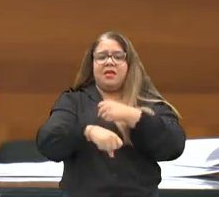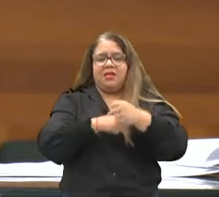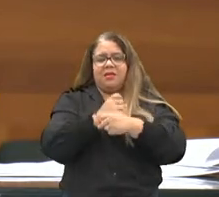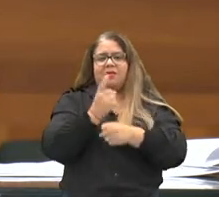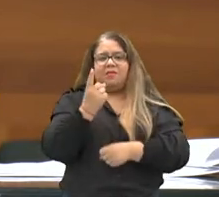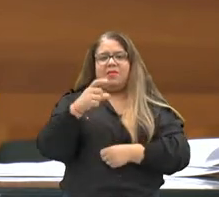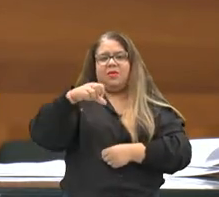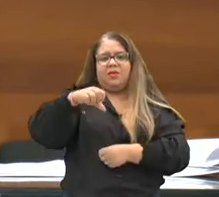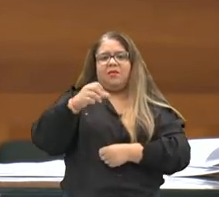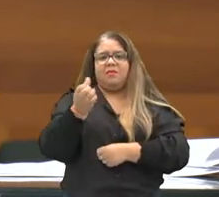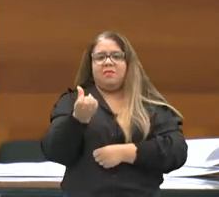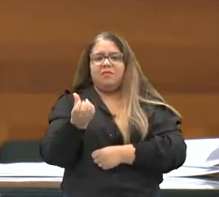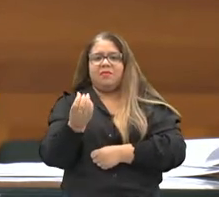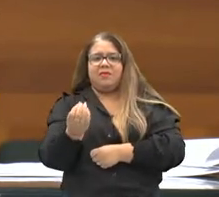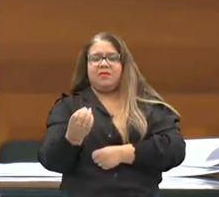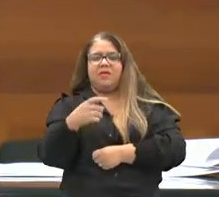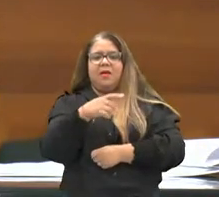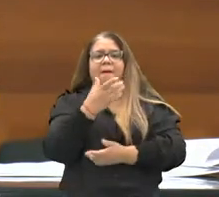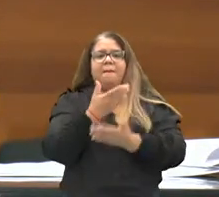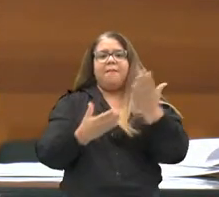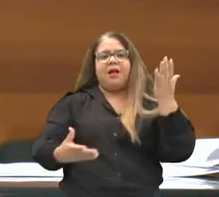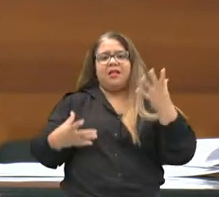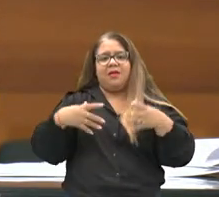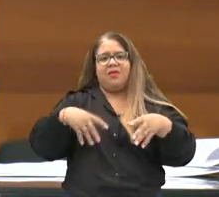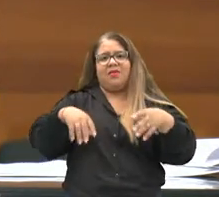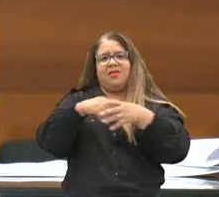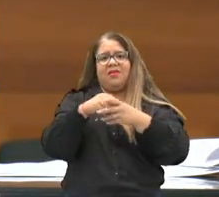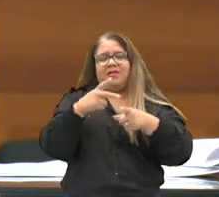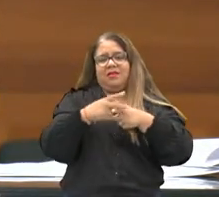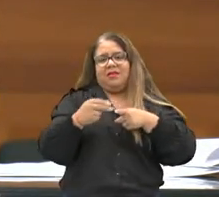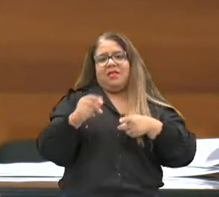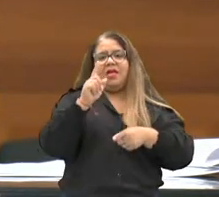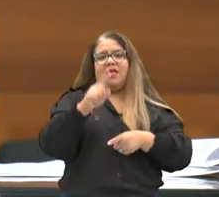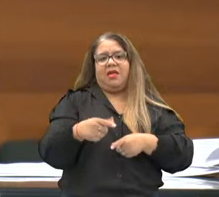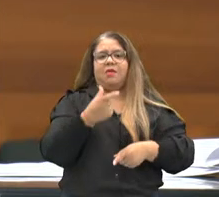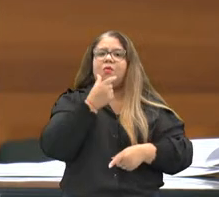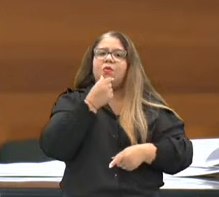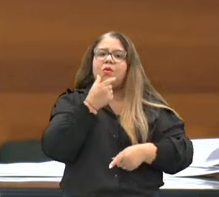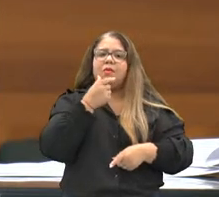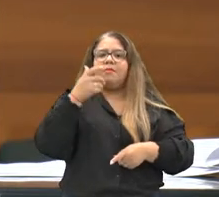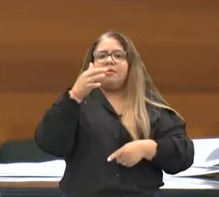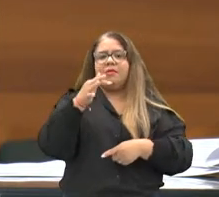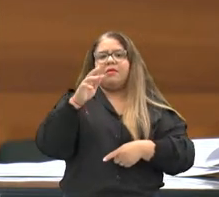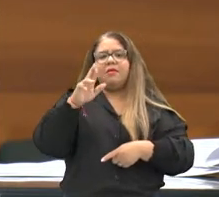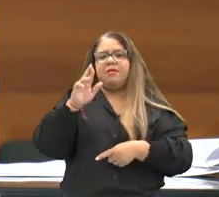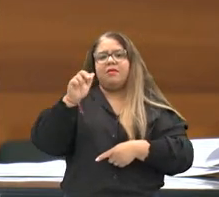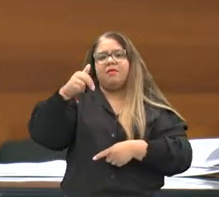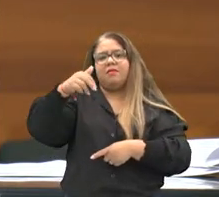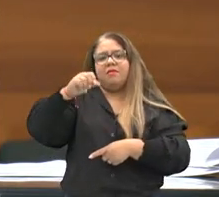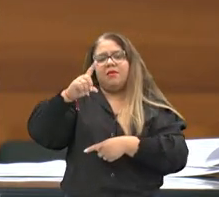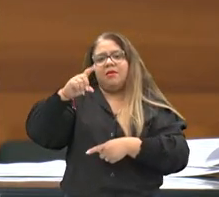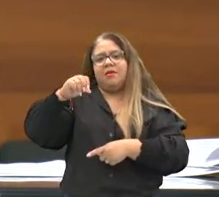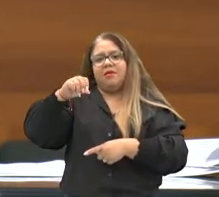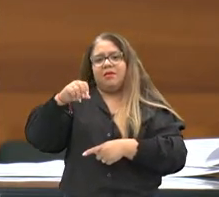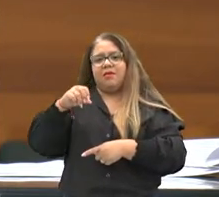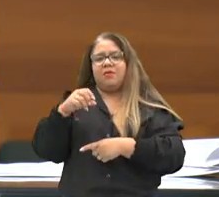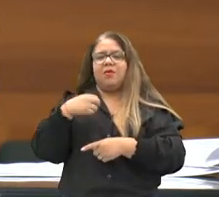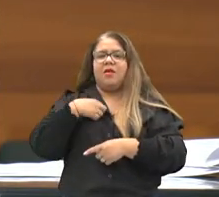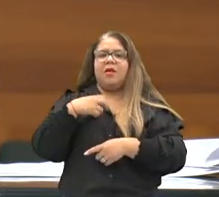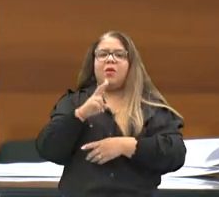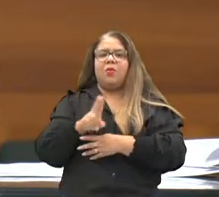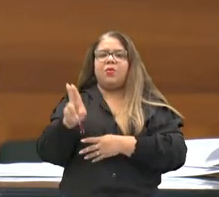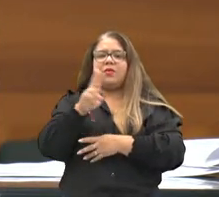perdeu a eleição para Fernando Correa da Costa. E essa caneta eu a utilizei no dia 15 de março de